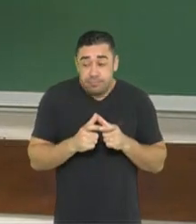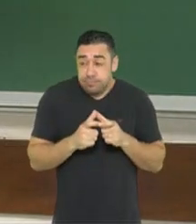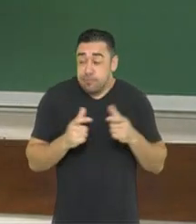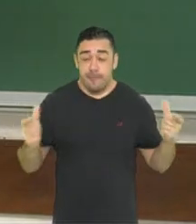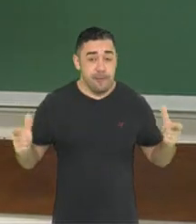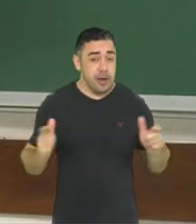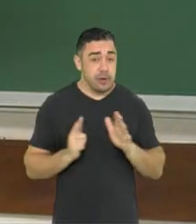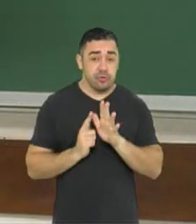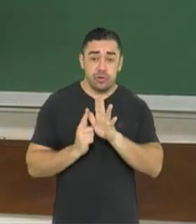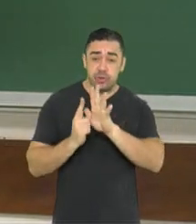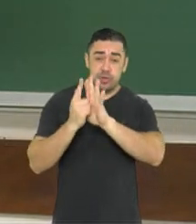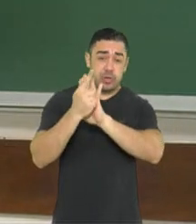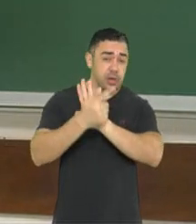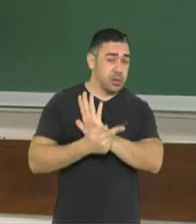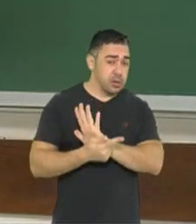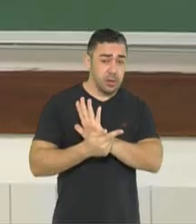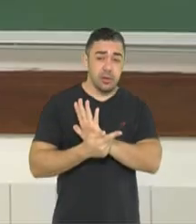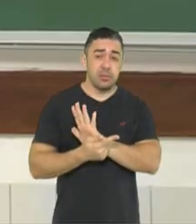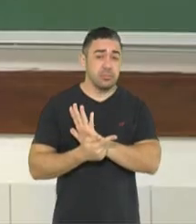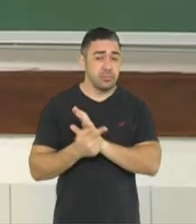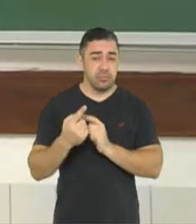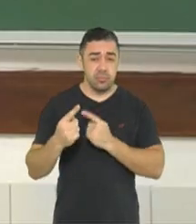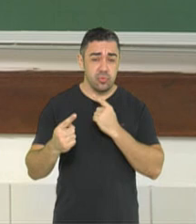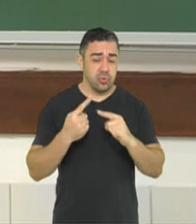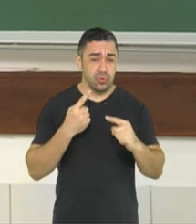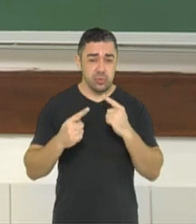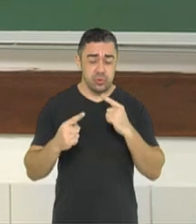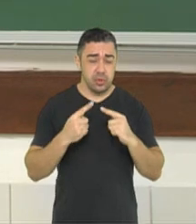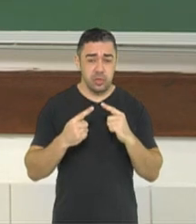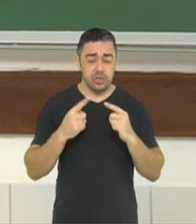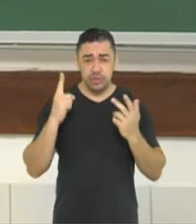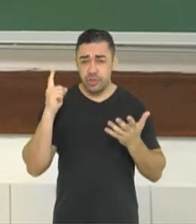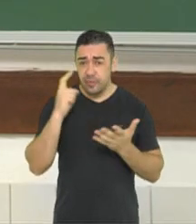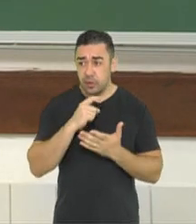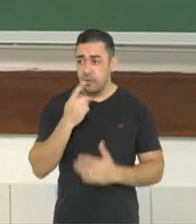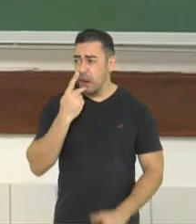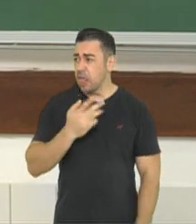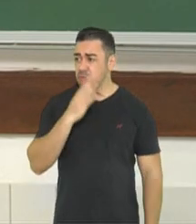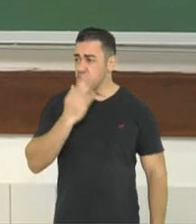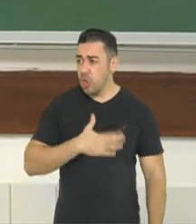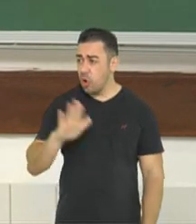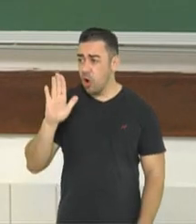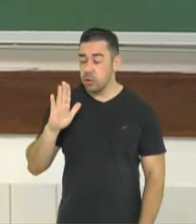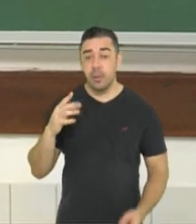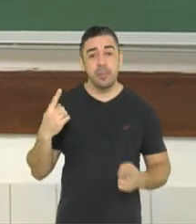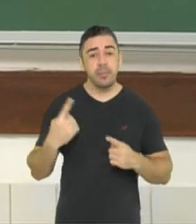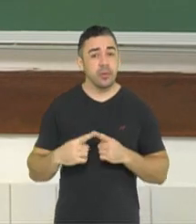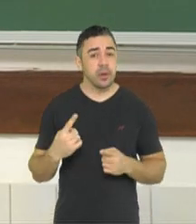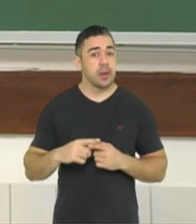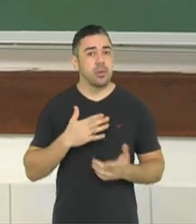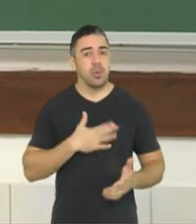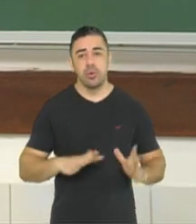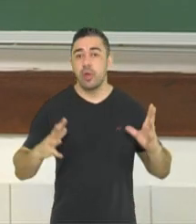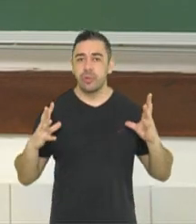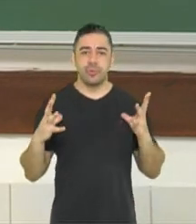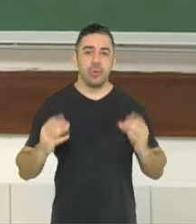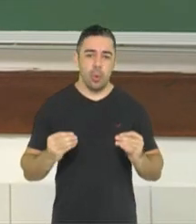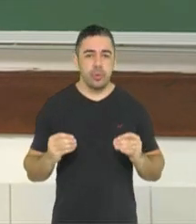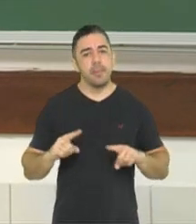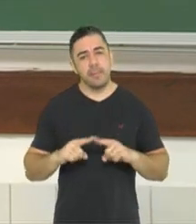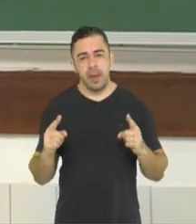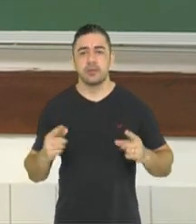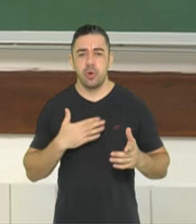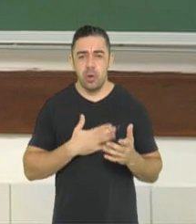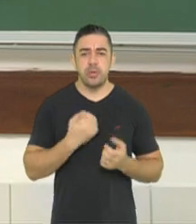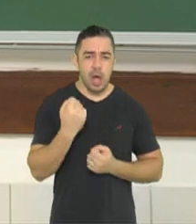gêneros musicais. Por isso que eu falo, é muito difícil alguém falar que não gosta de música. Não gosta de todas as músicas, mas